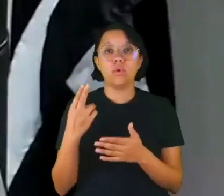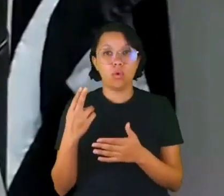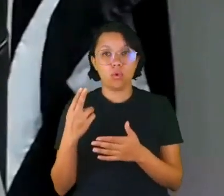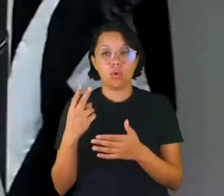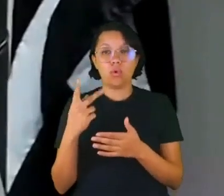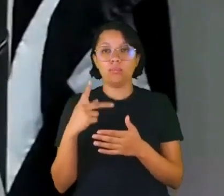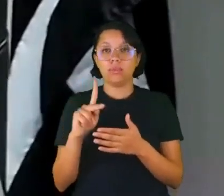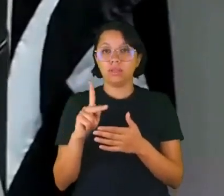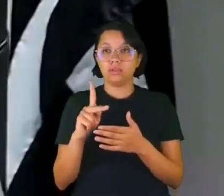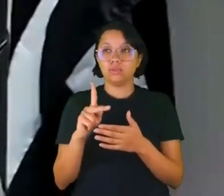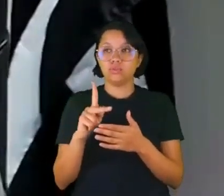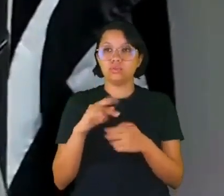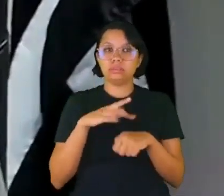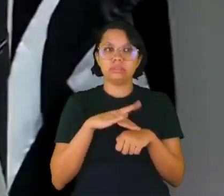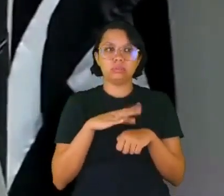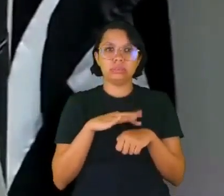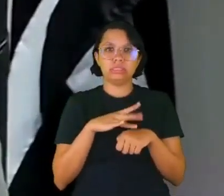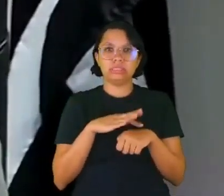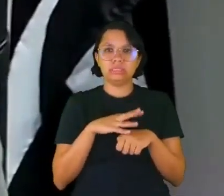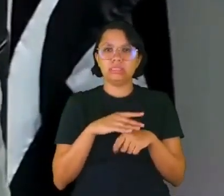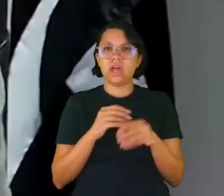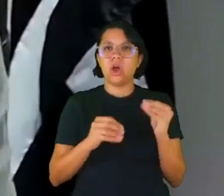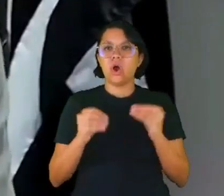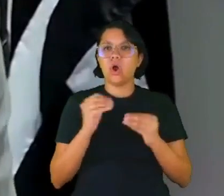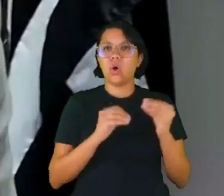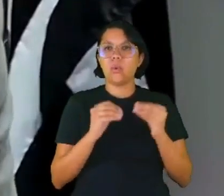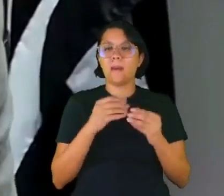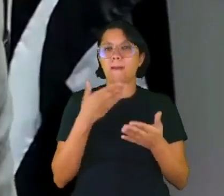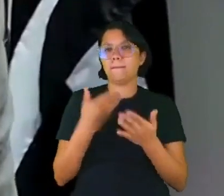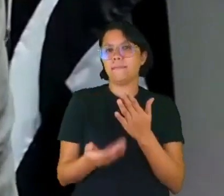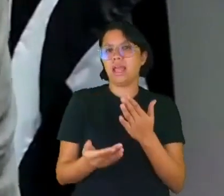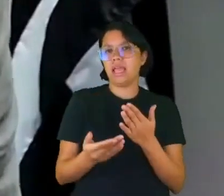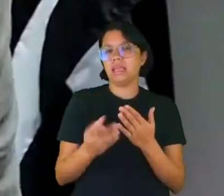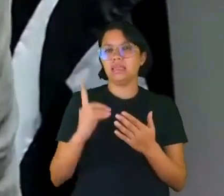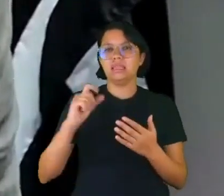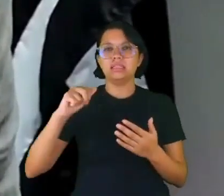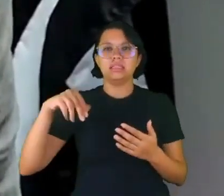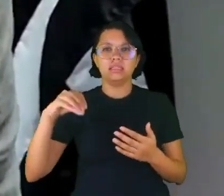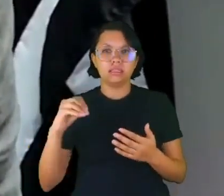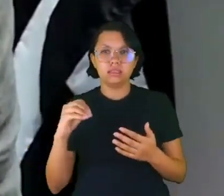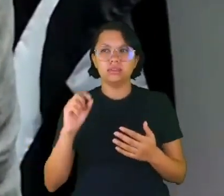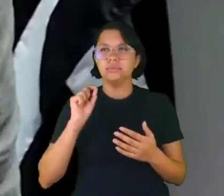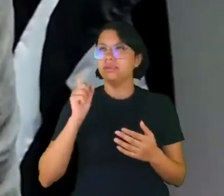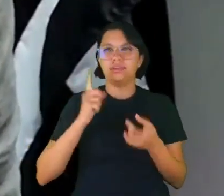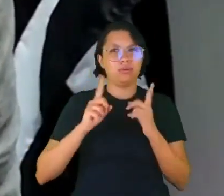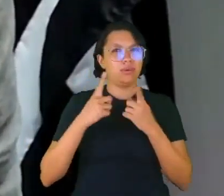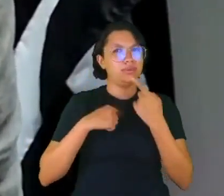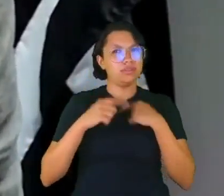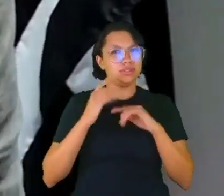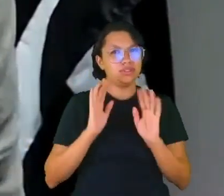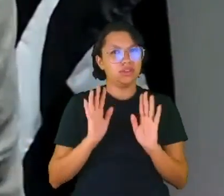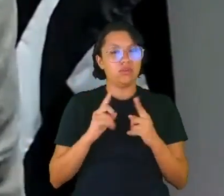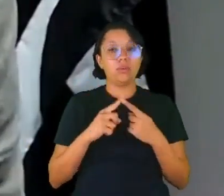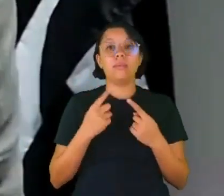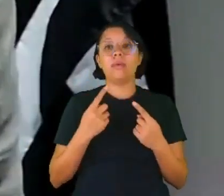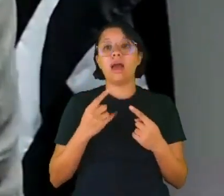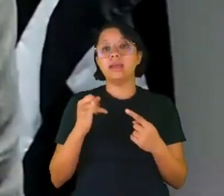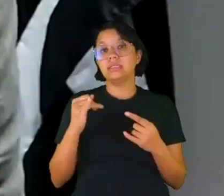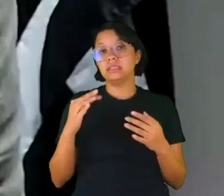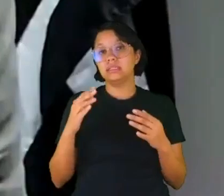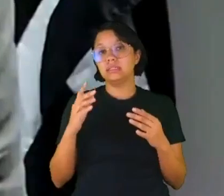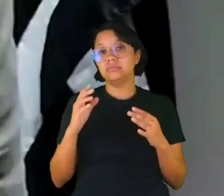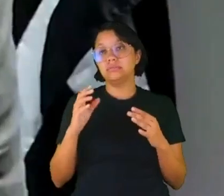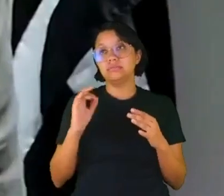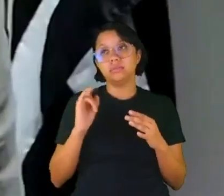sua parte doentia, pela composição das perdas e danos, o que não é o desejável. Mas também, se assim